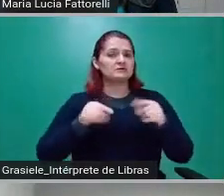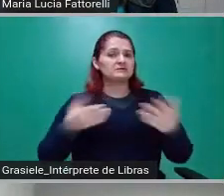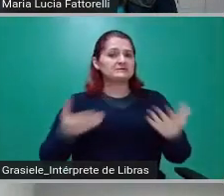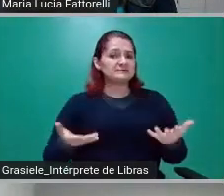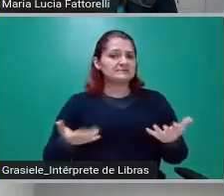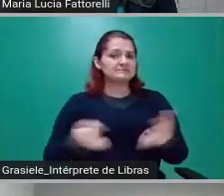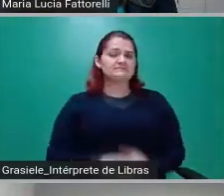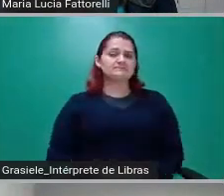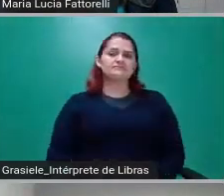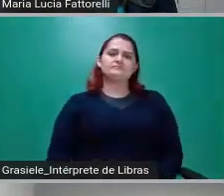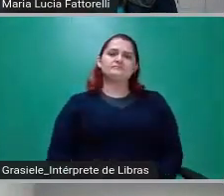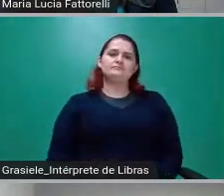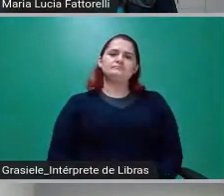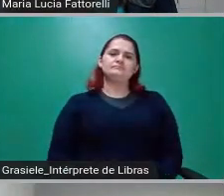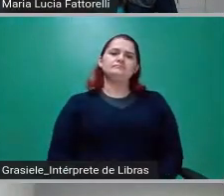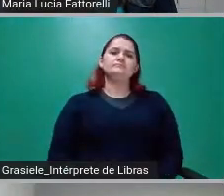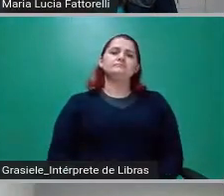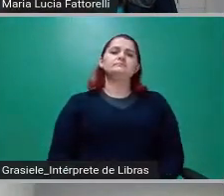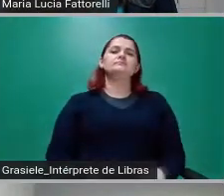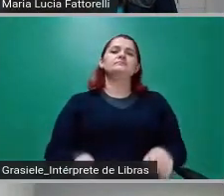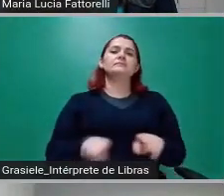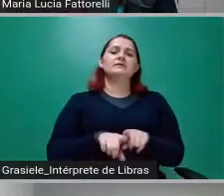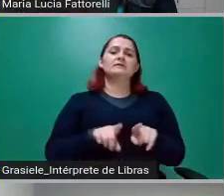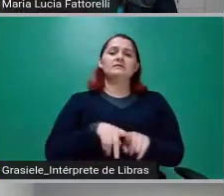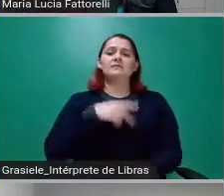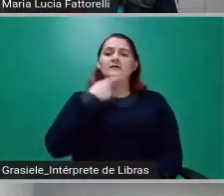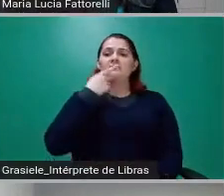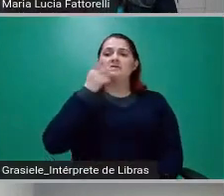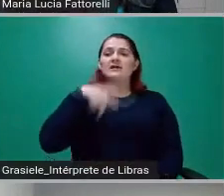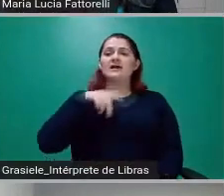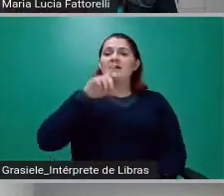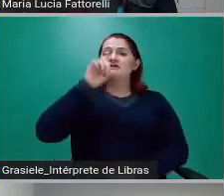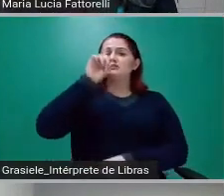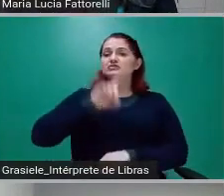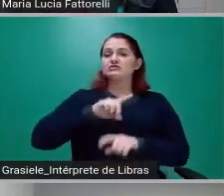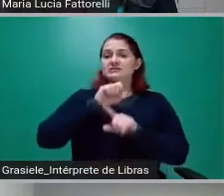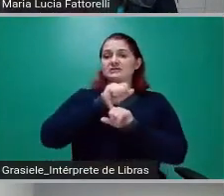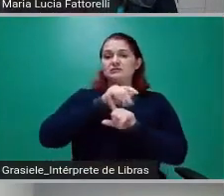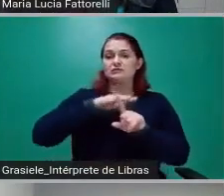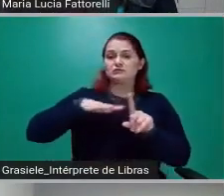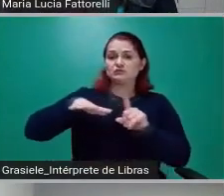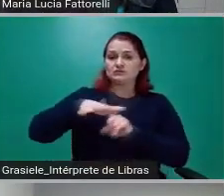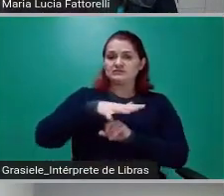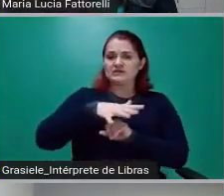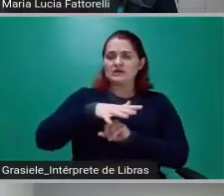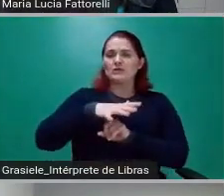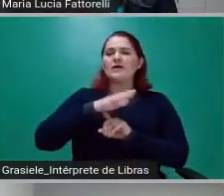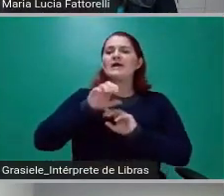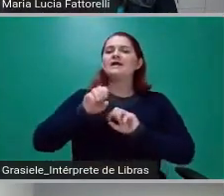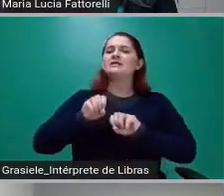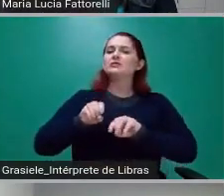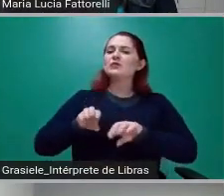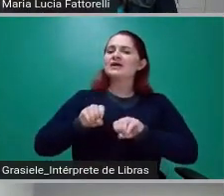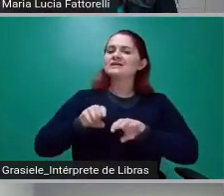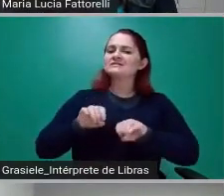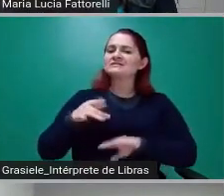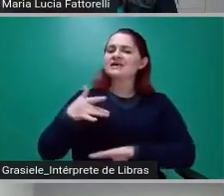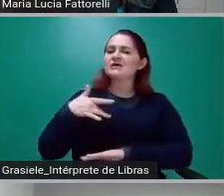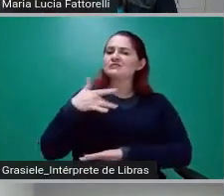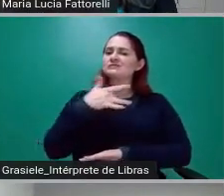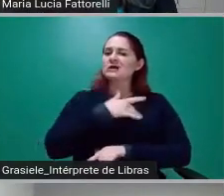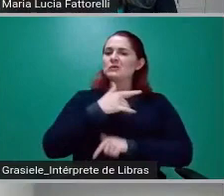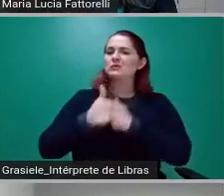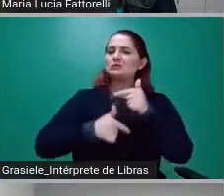Mas ela diz que são direitos sociais a educação, a saúde, o trabalho, a